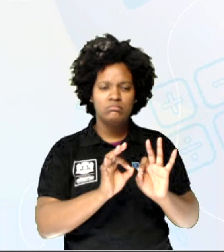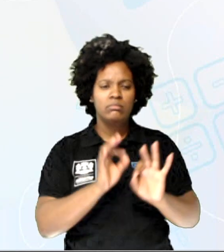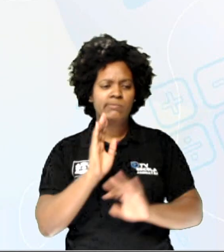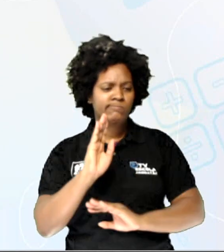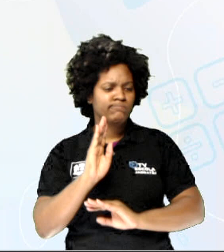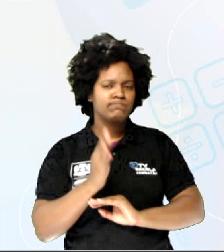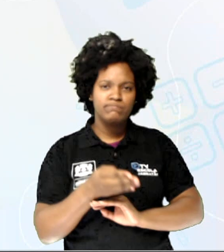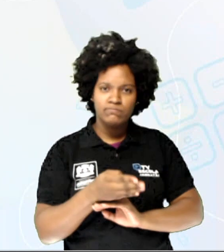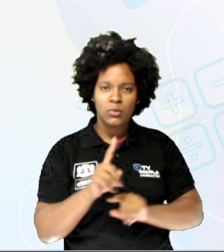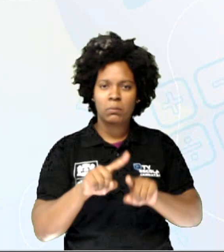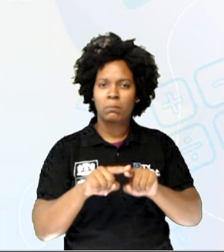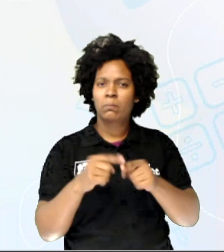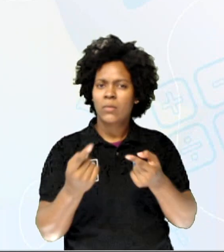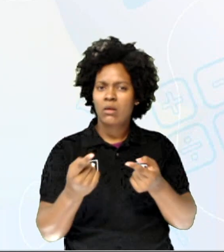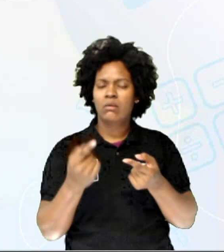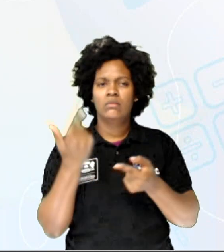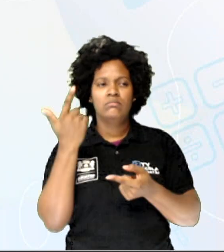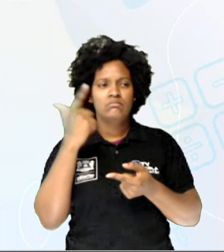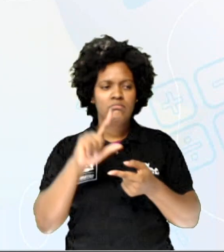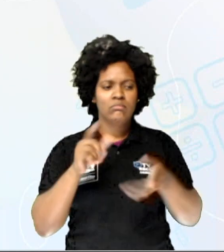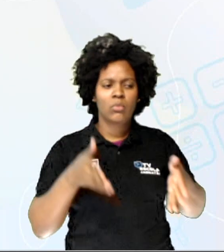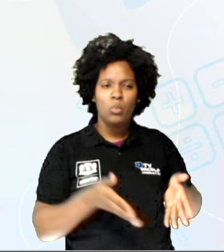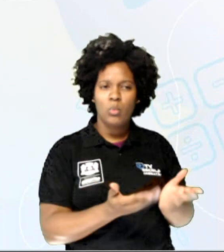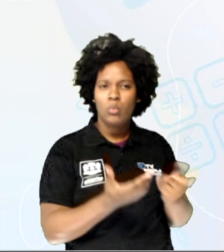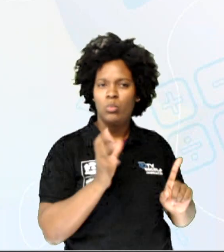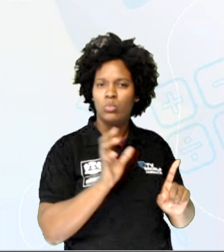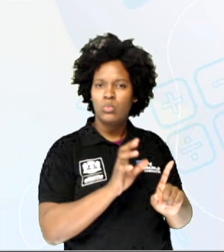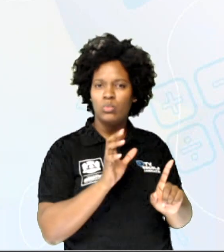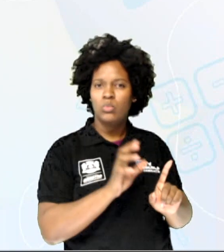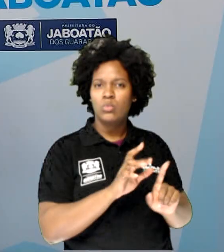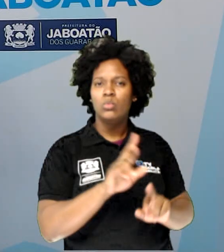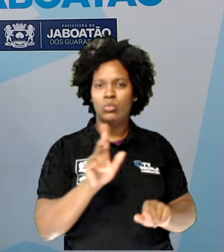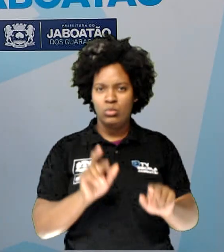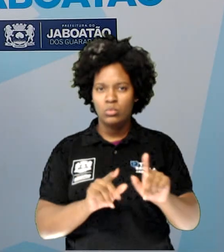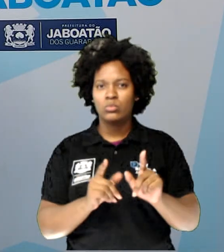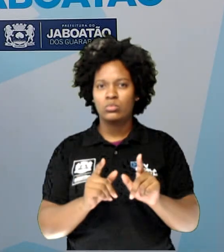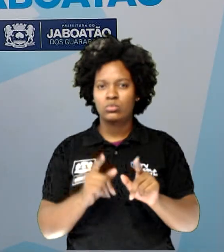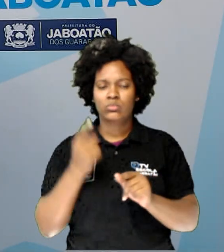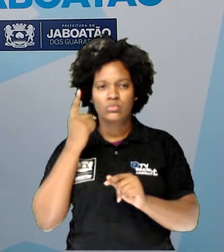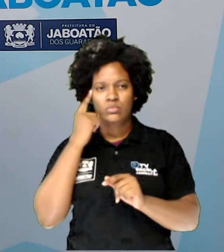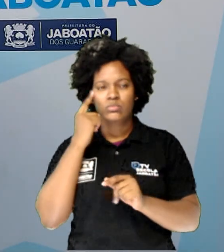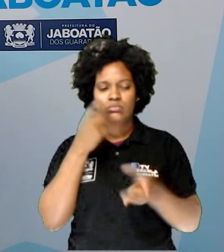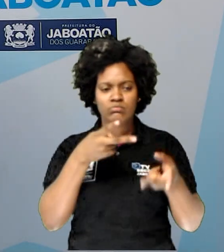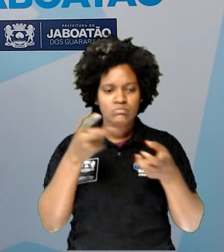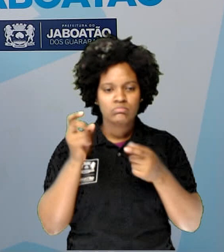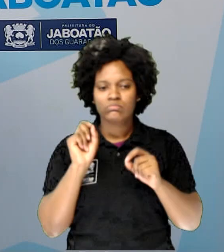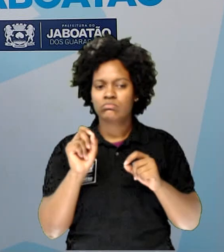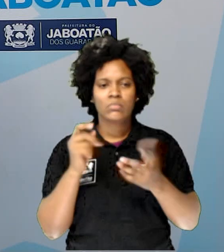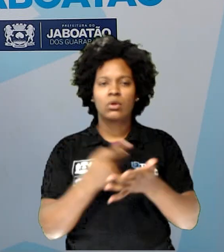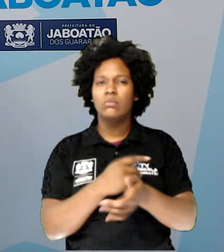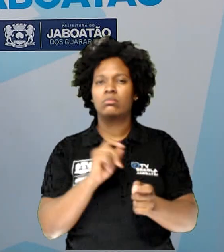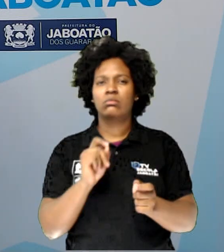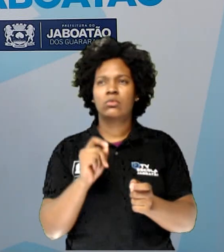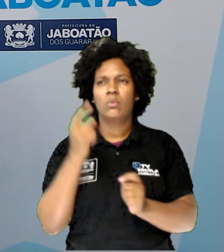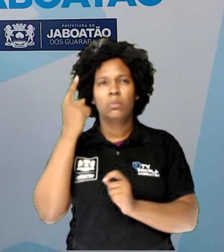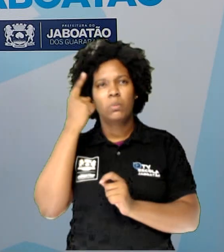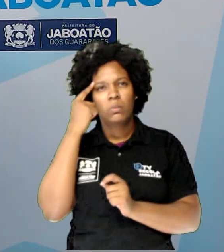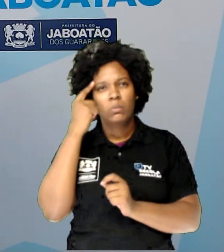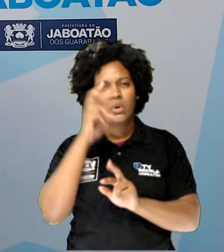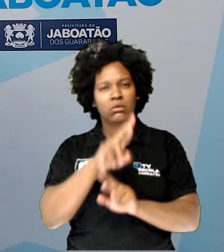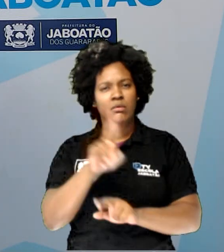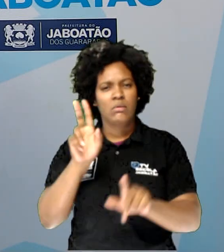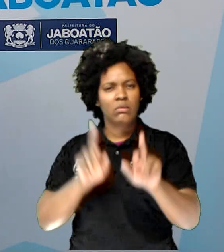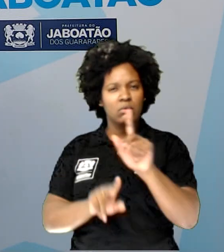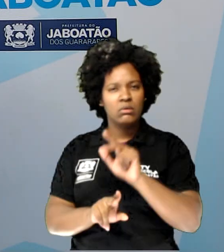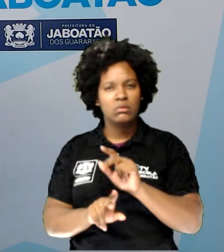arquitetada, mas ganhou um impulso extra. Então, aqui comigo, veja que não houve uma ideia de